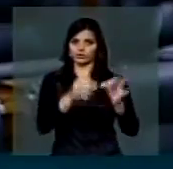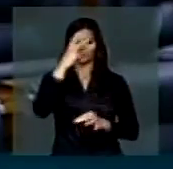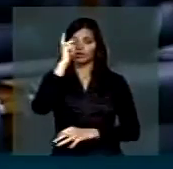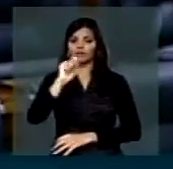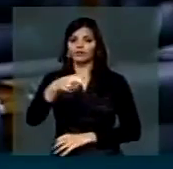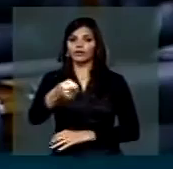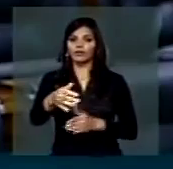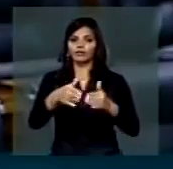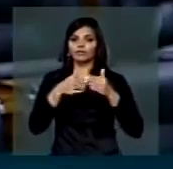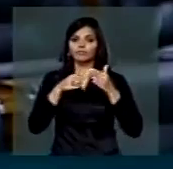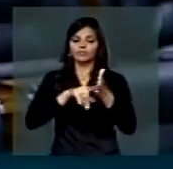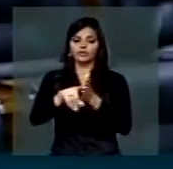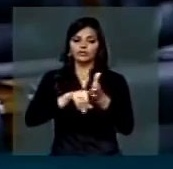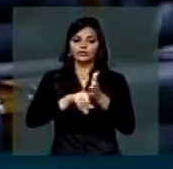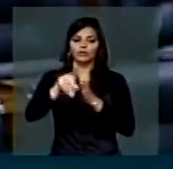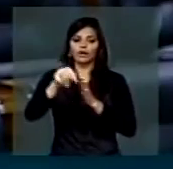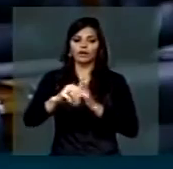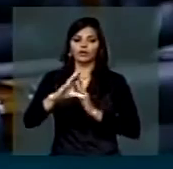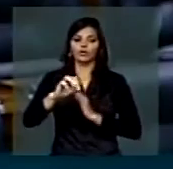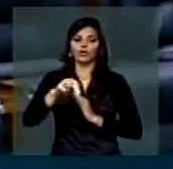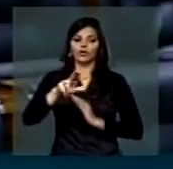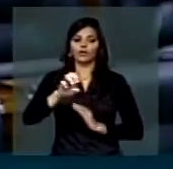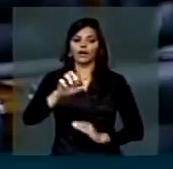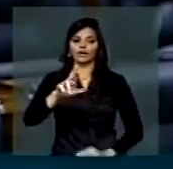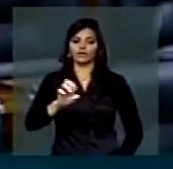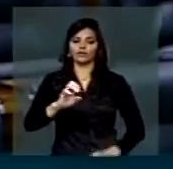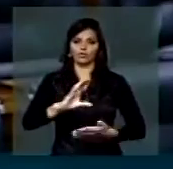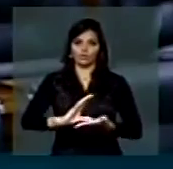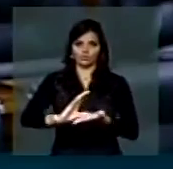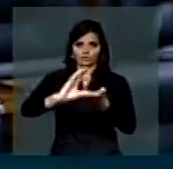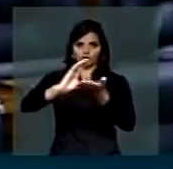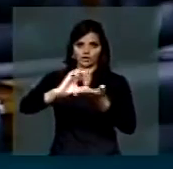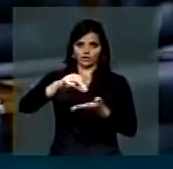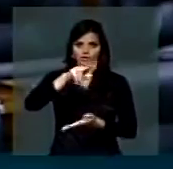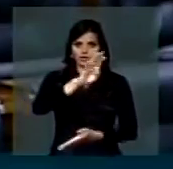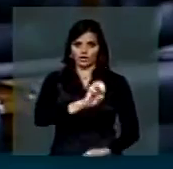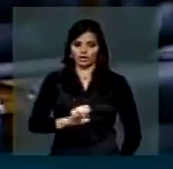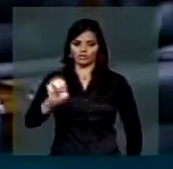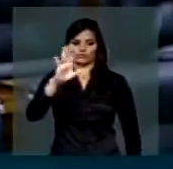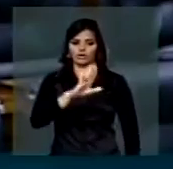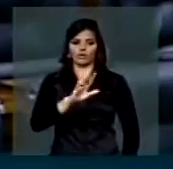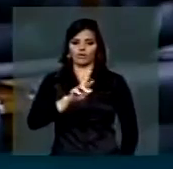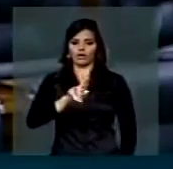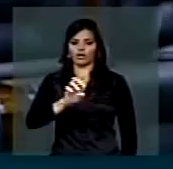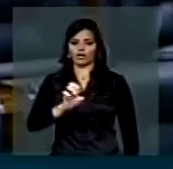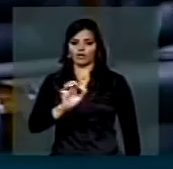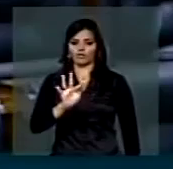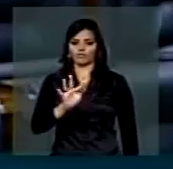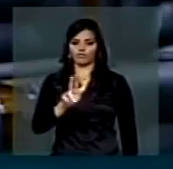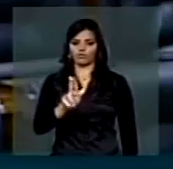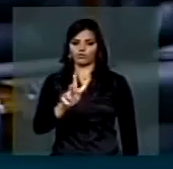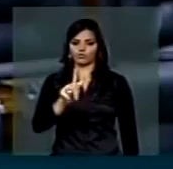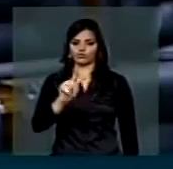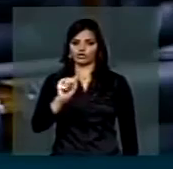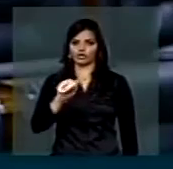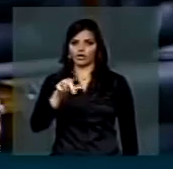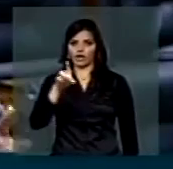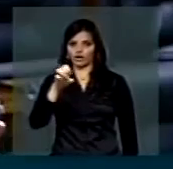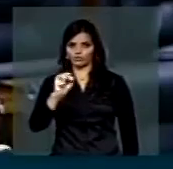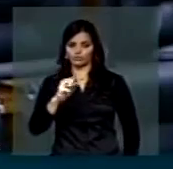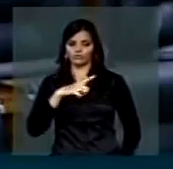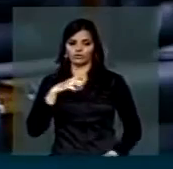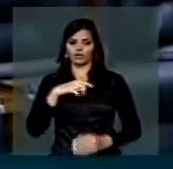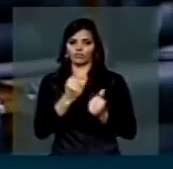de refúgio é o CONARE, o Conselho Nacional de Refugiados, que tem uma